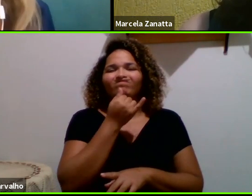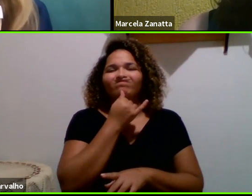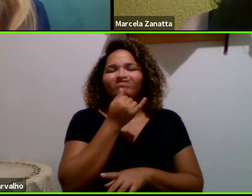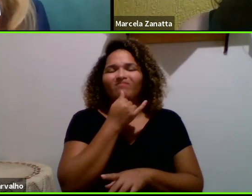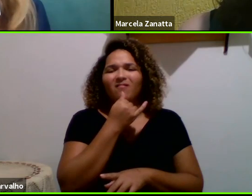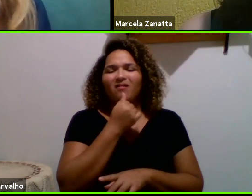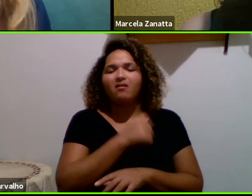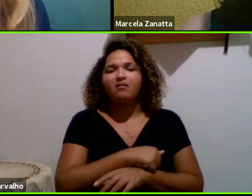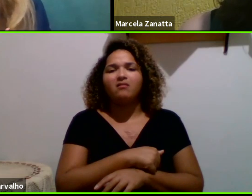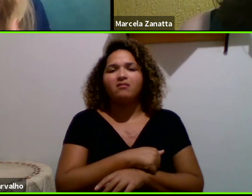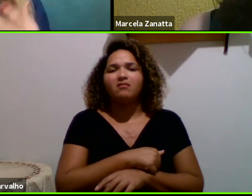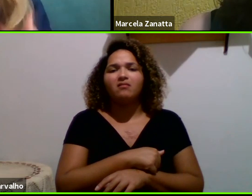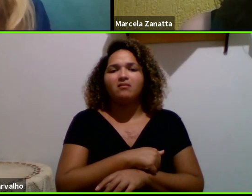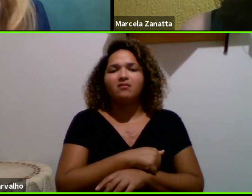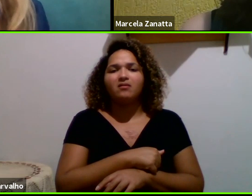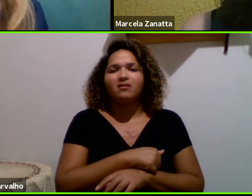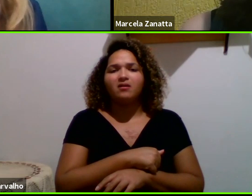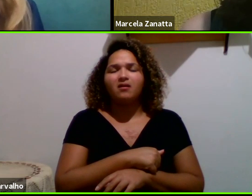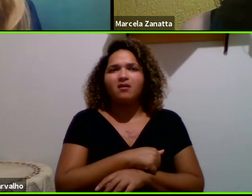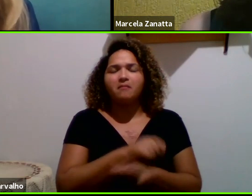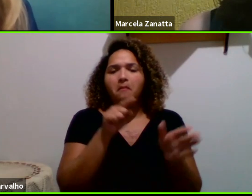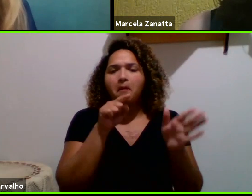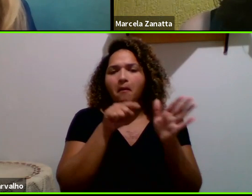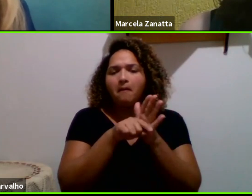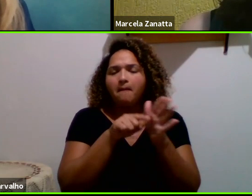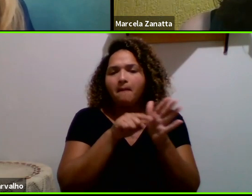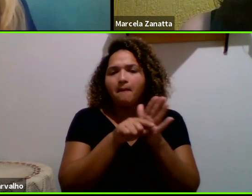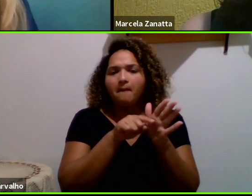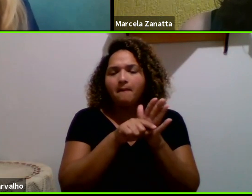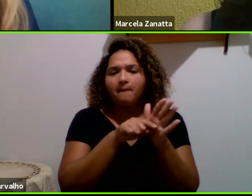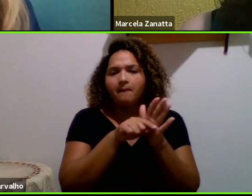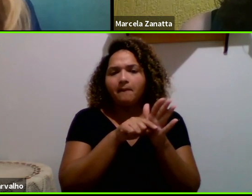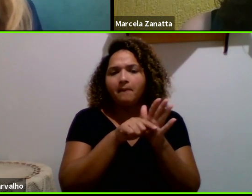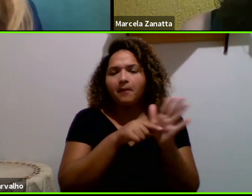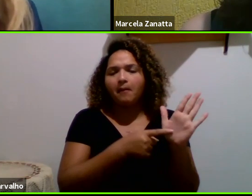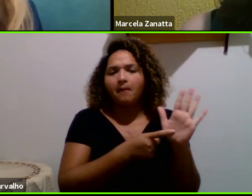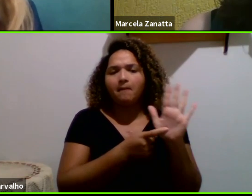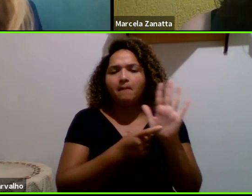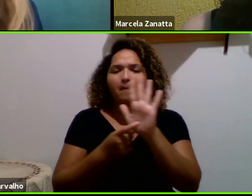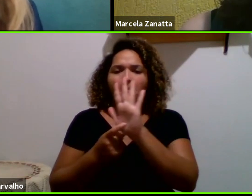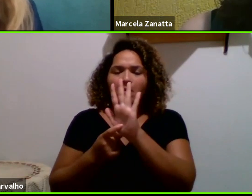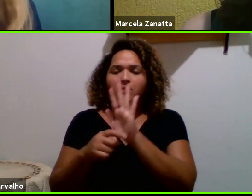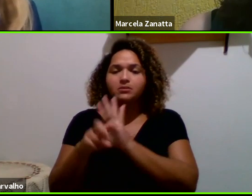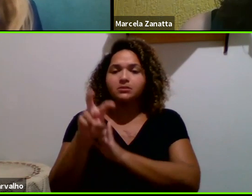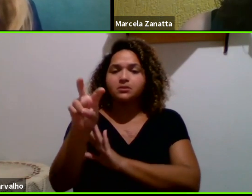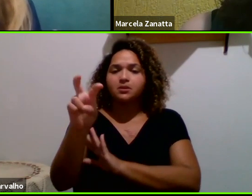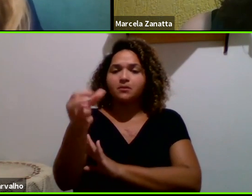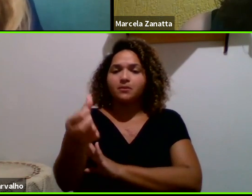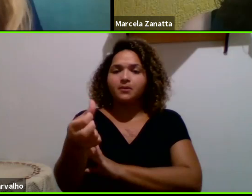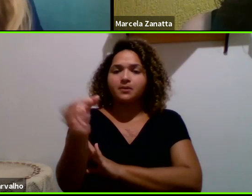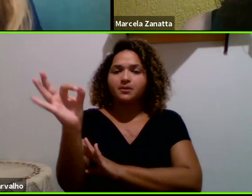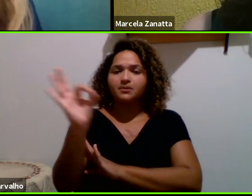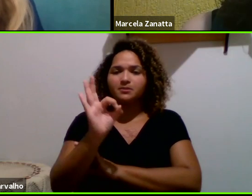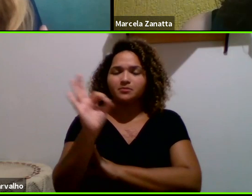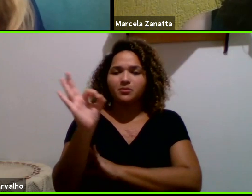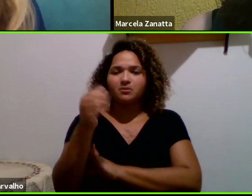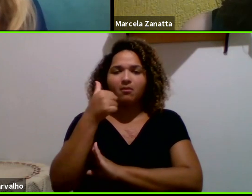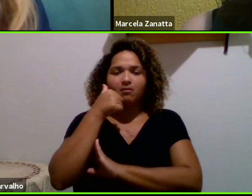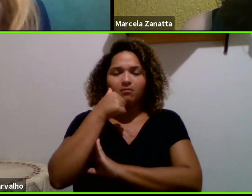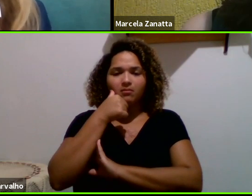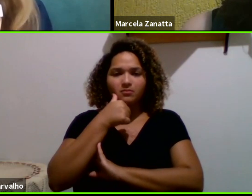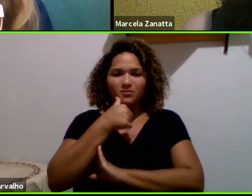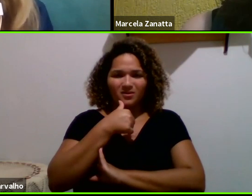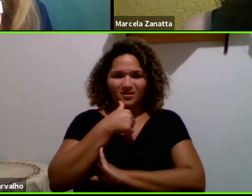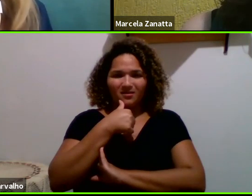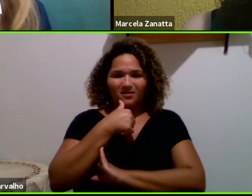de episiotomias. A pesquisa Nascer do Brasil trouxe que 56% das mulheres